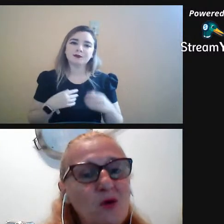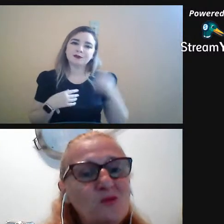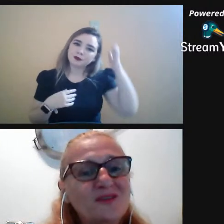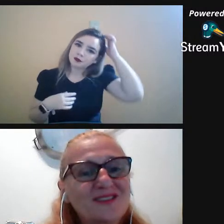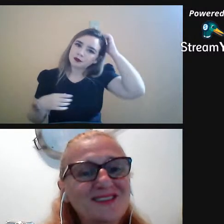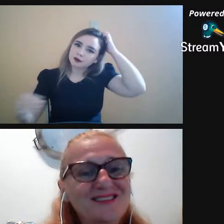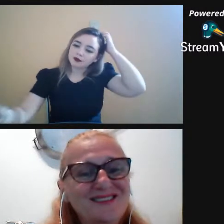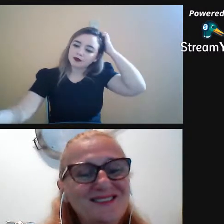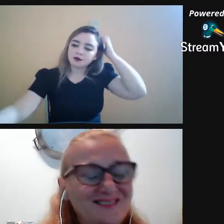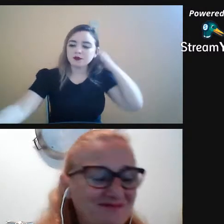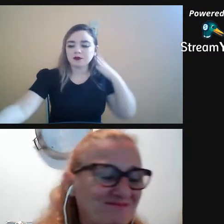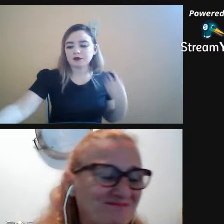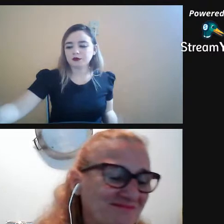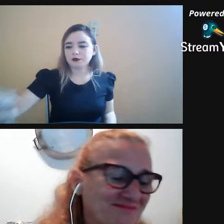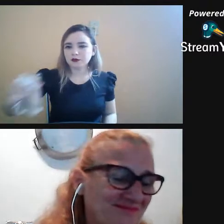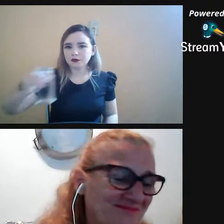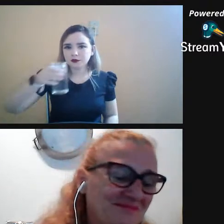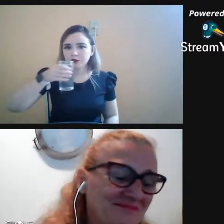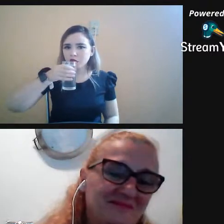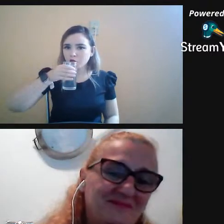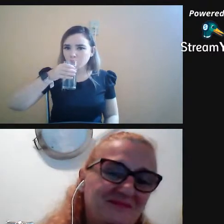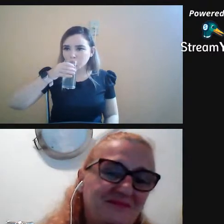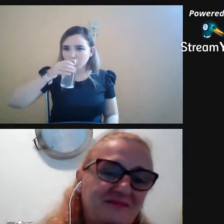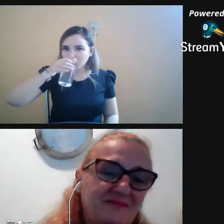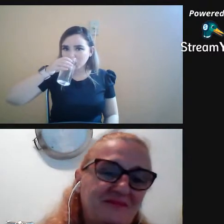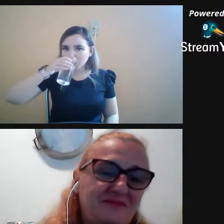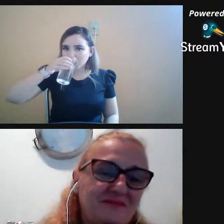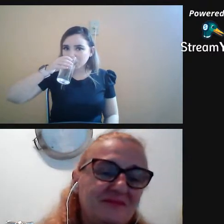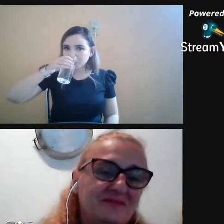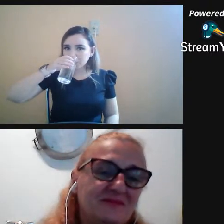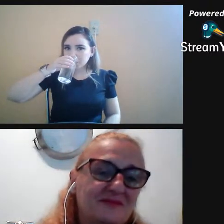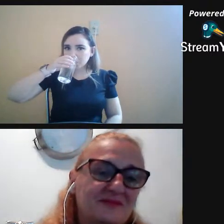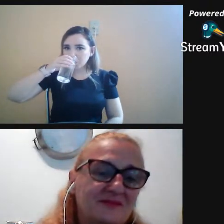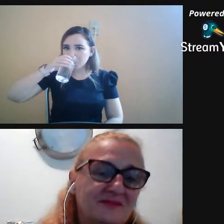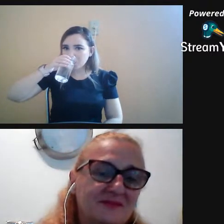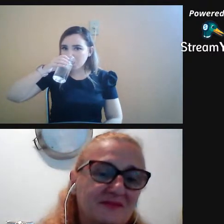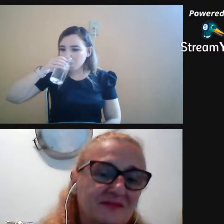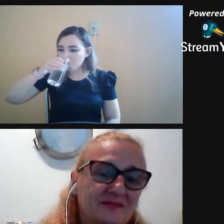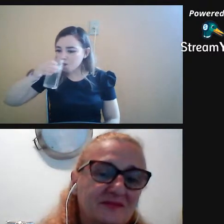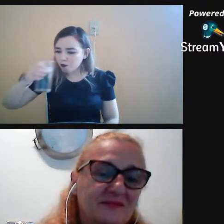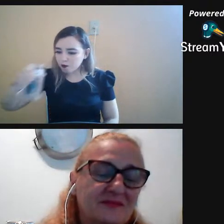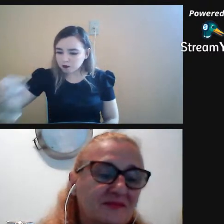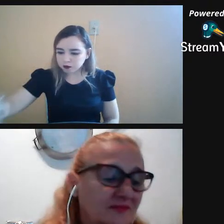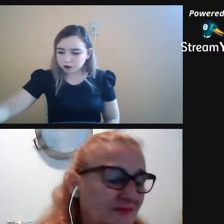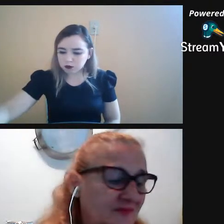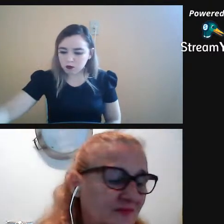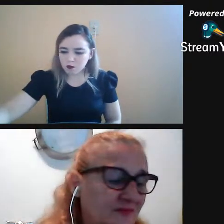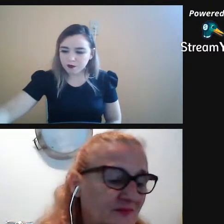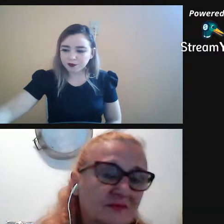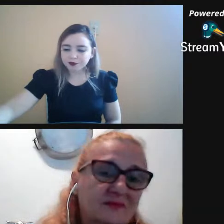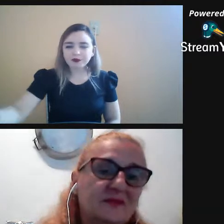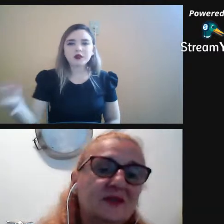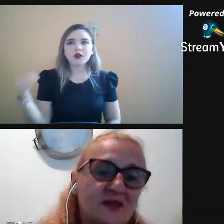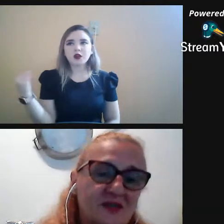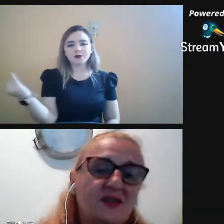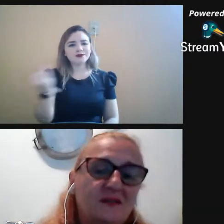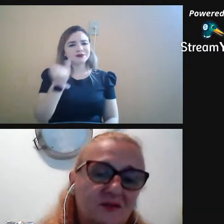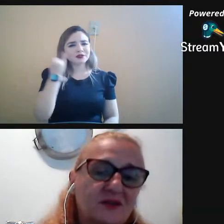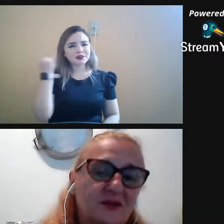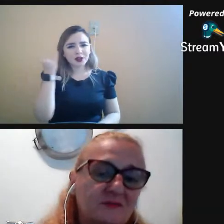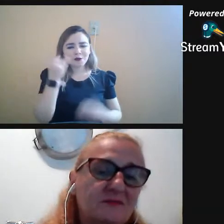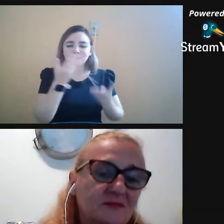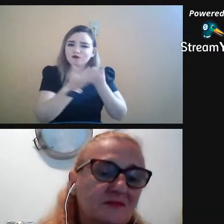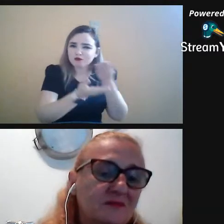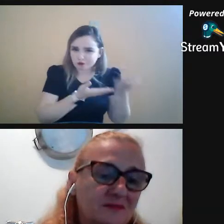Isso. Tá bom? Mas, Laura, é muito importante... Amar para preservar, né? Sim.